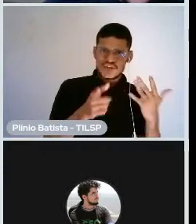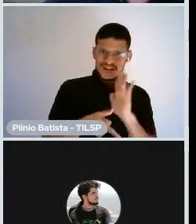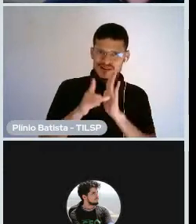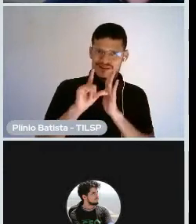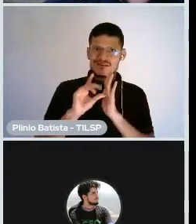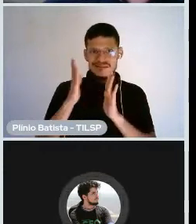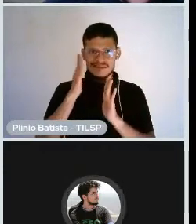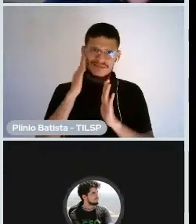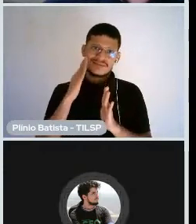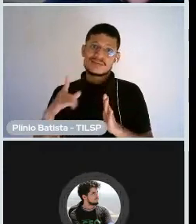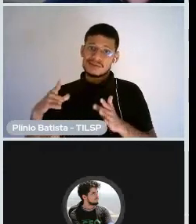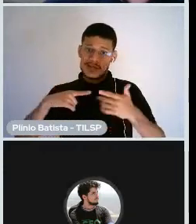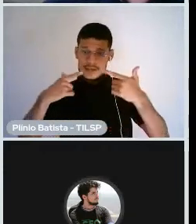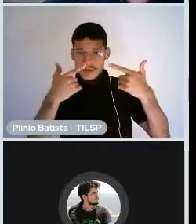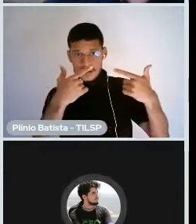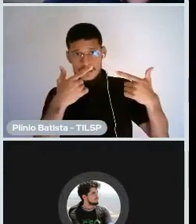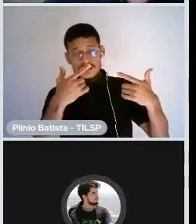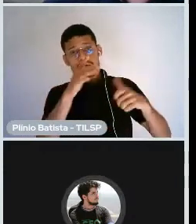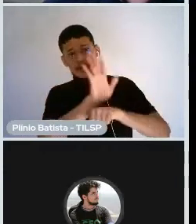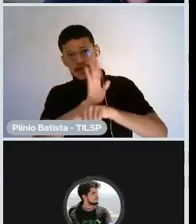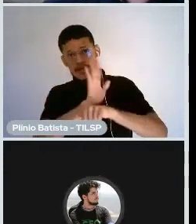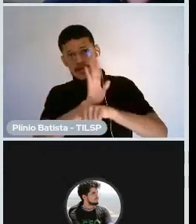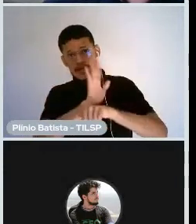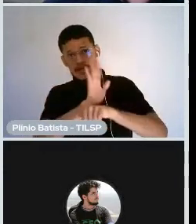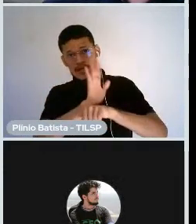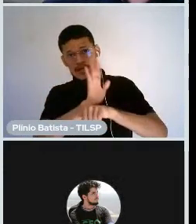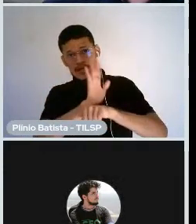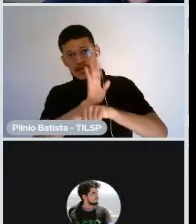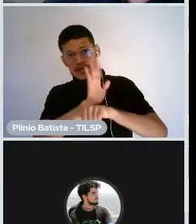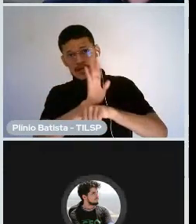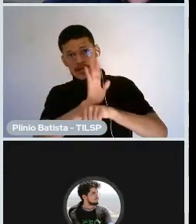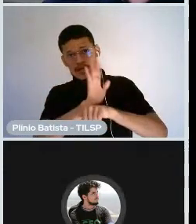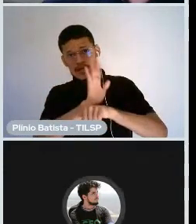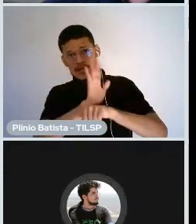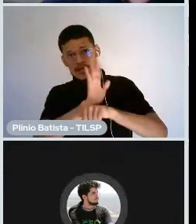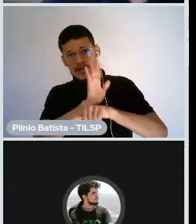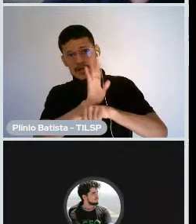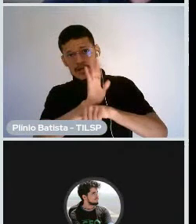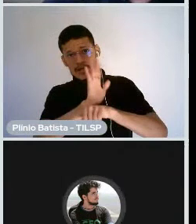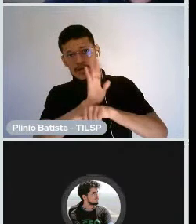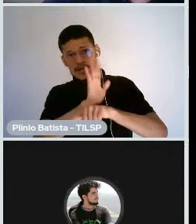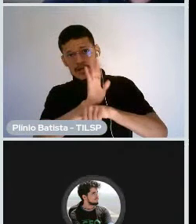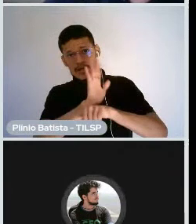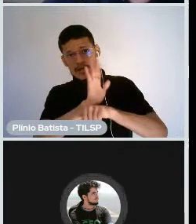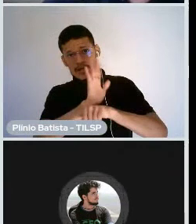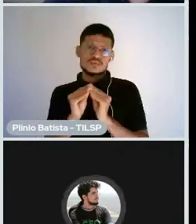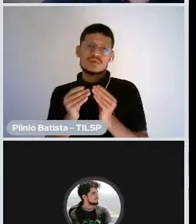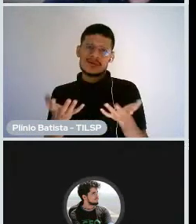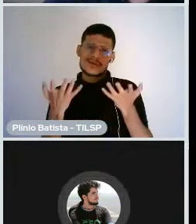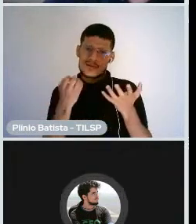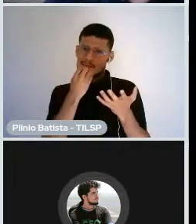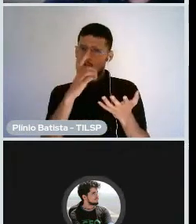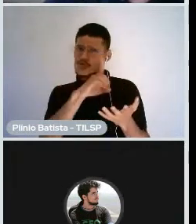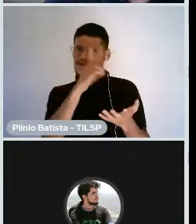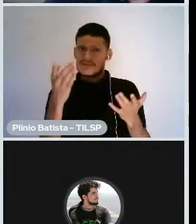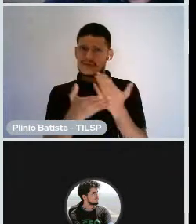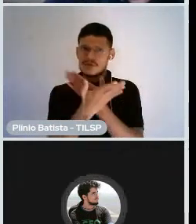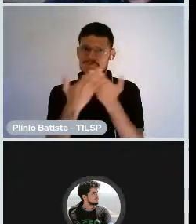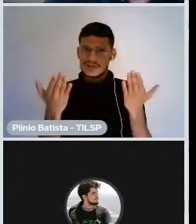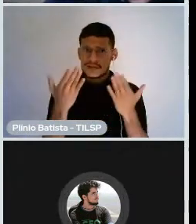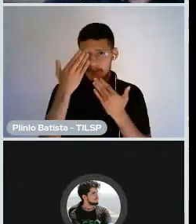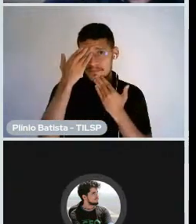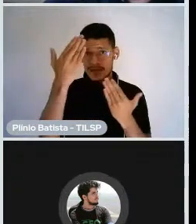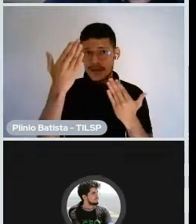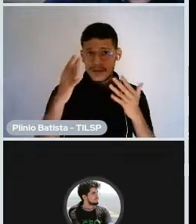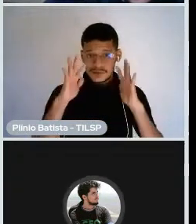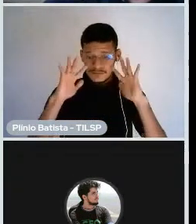bom? Então, eu acho que, de maneira geral, é só isso mesmo. Queria desejar a todos um bom dia. Obrigado aí pela atenção de